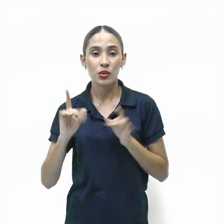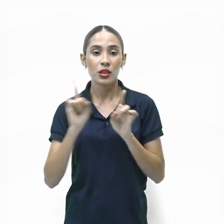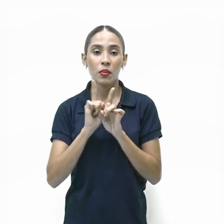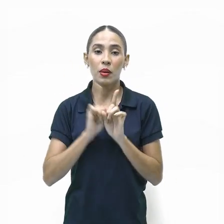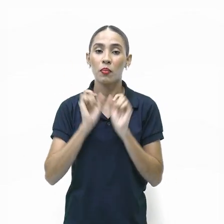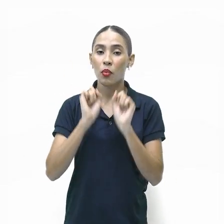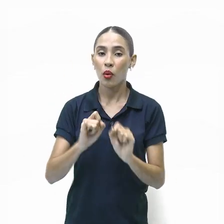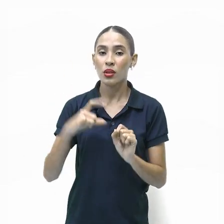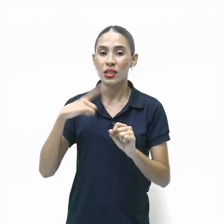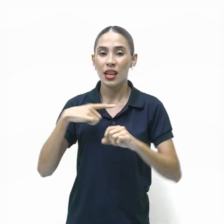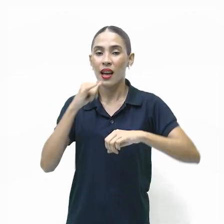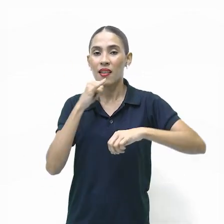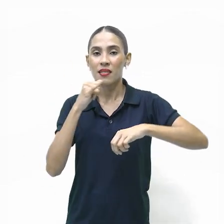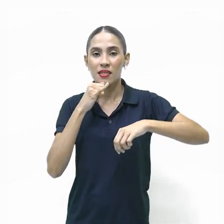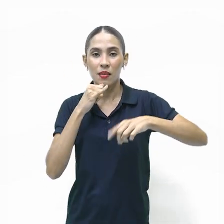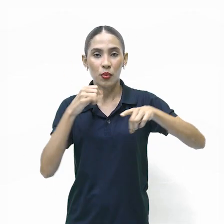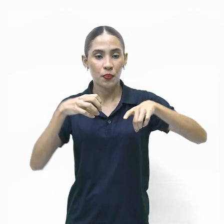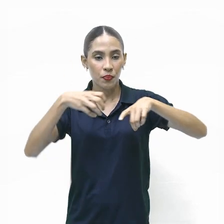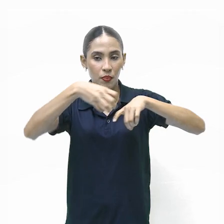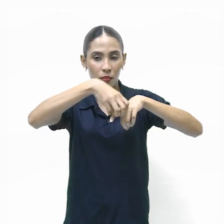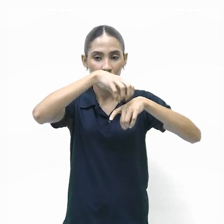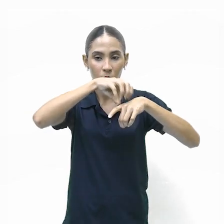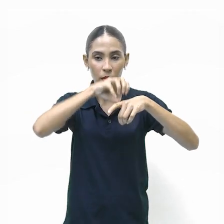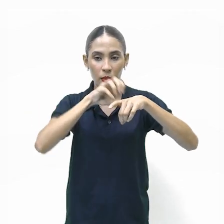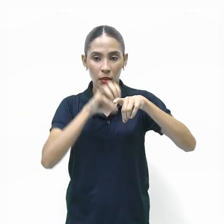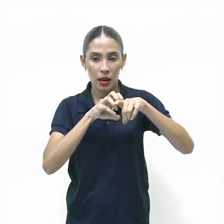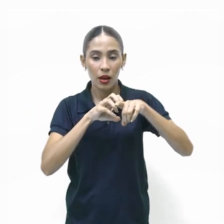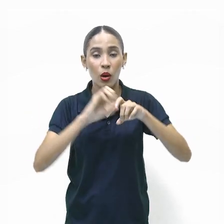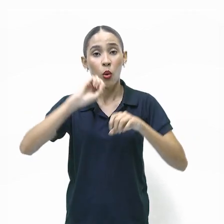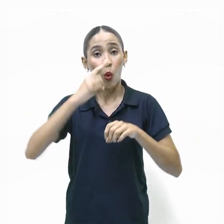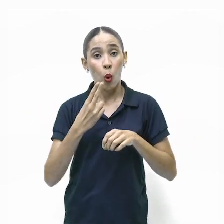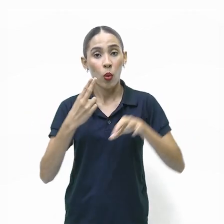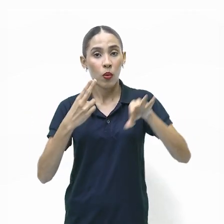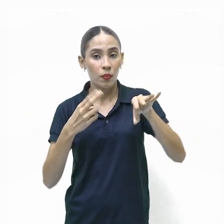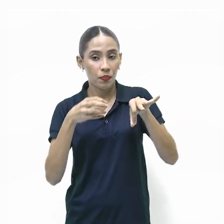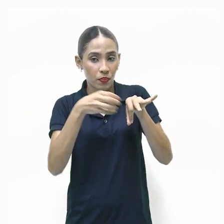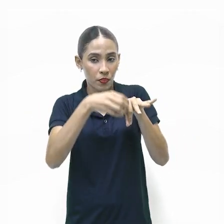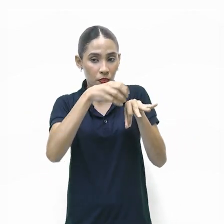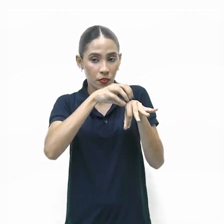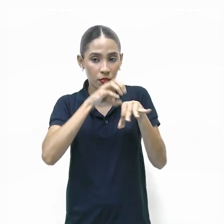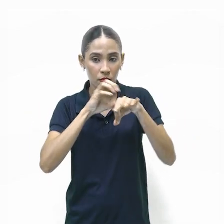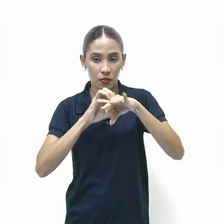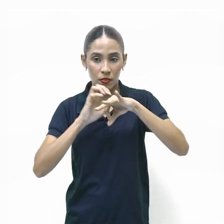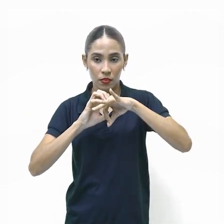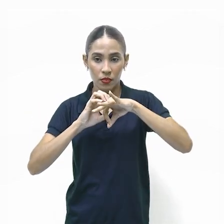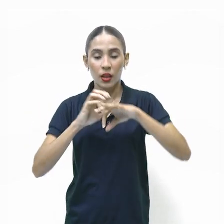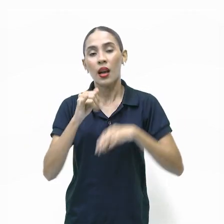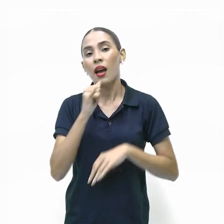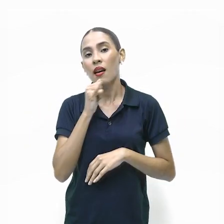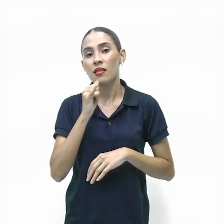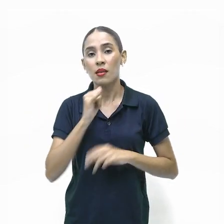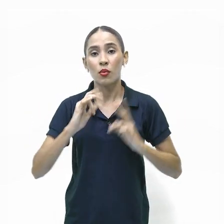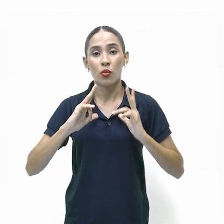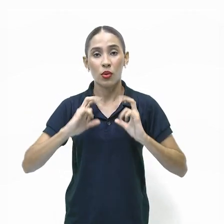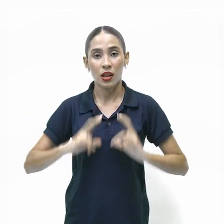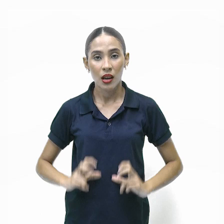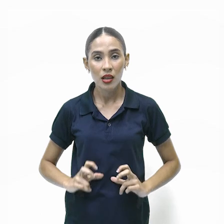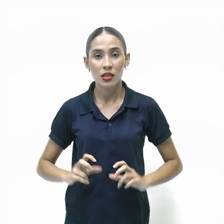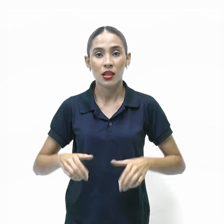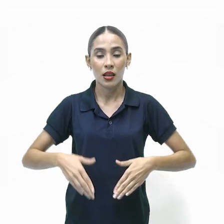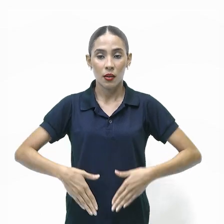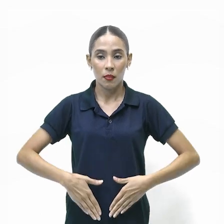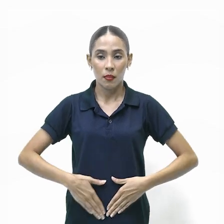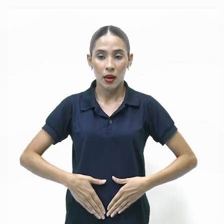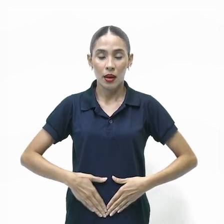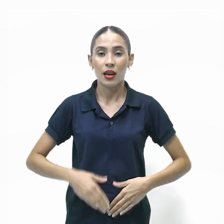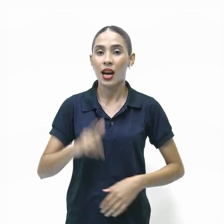podem causar verrugas genitais, enquanto outros estão associados a tumores malignos, como o câncer do colo do útero,